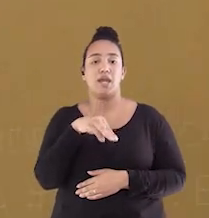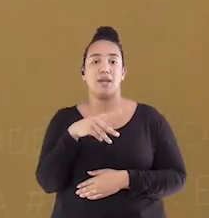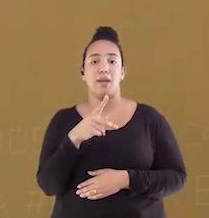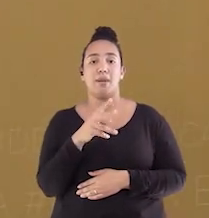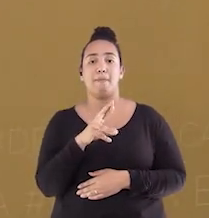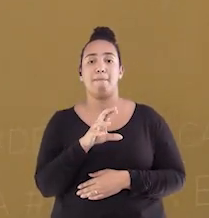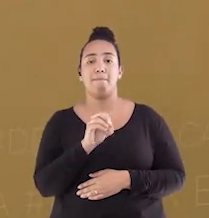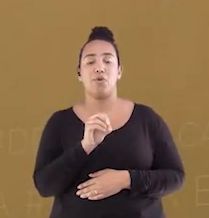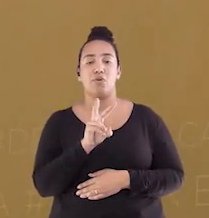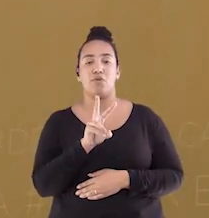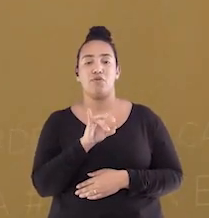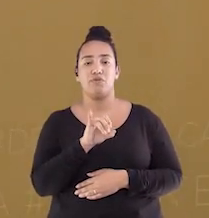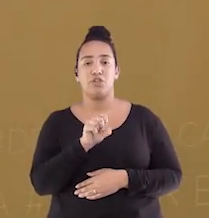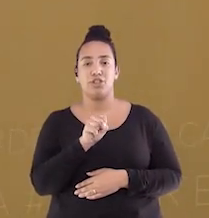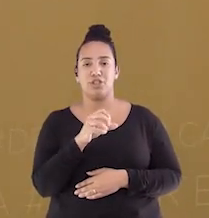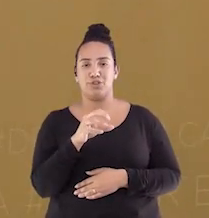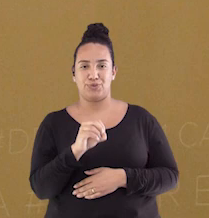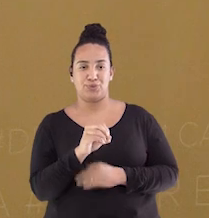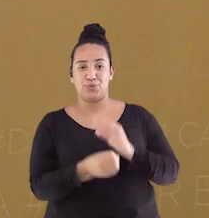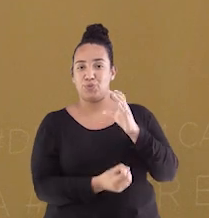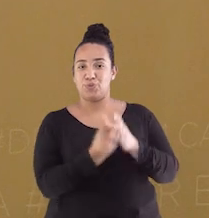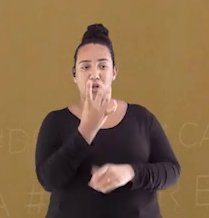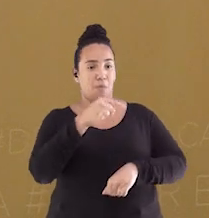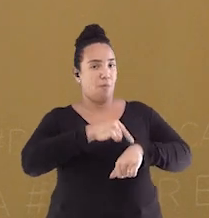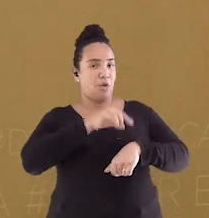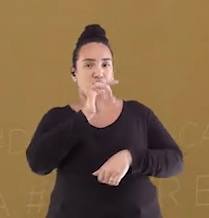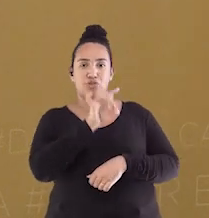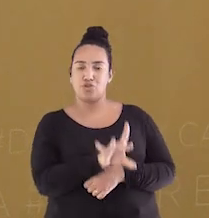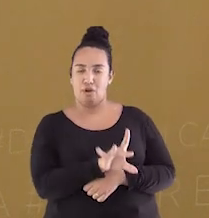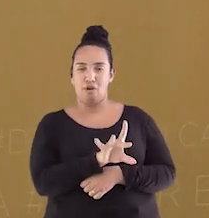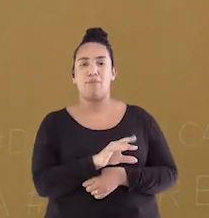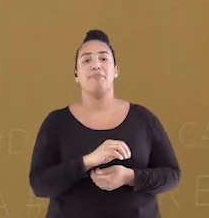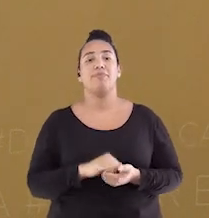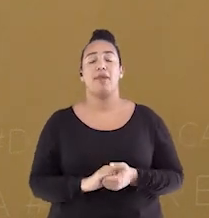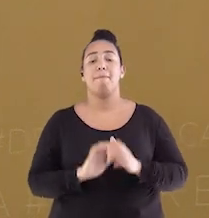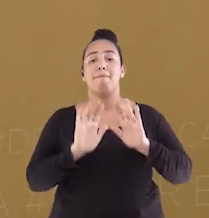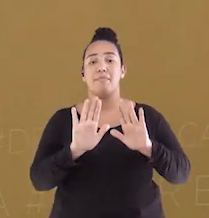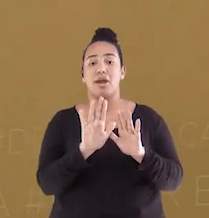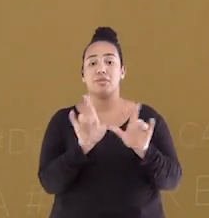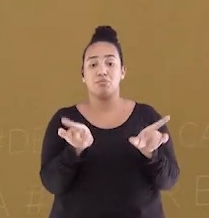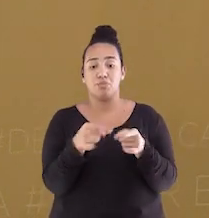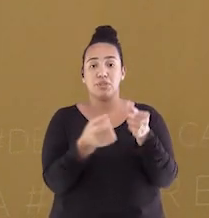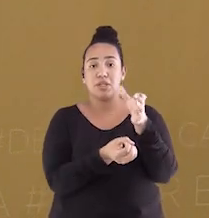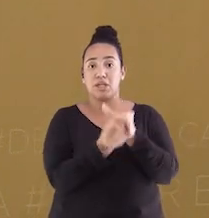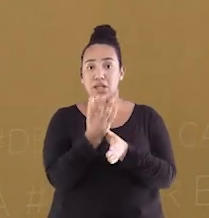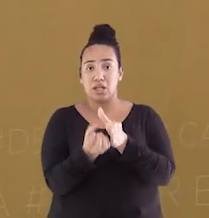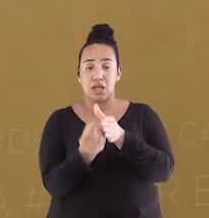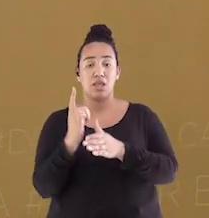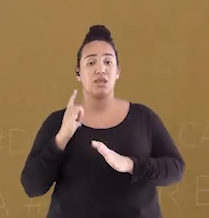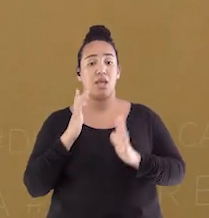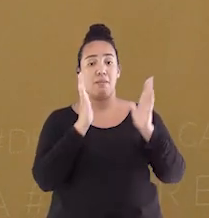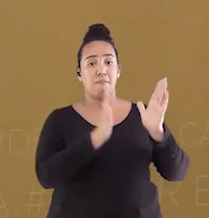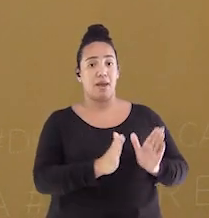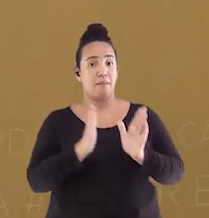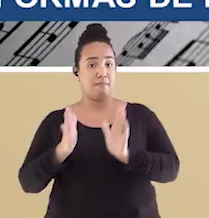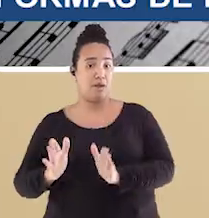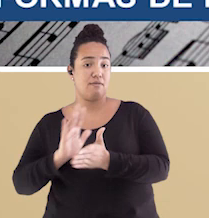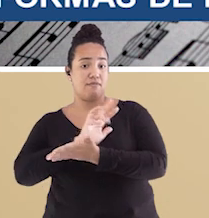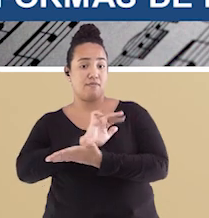repetida. A composição tem várias partes que nós vamos ver daqui a pouco. Mas antes, vamos ver como se registra